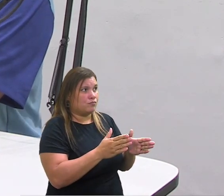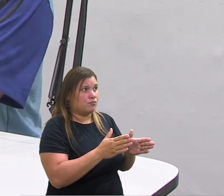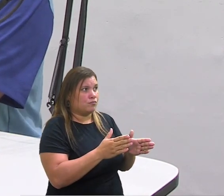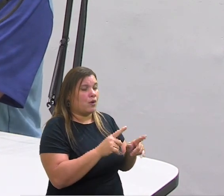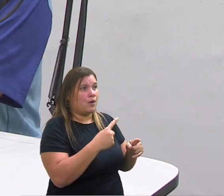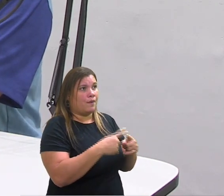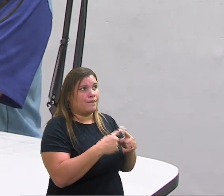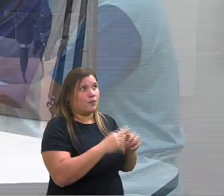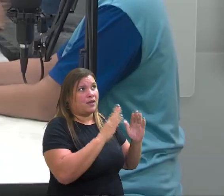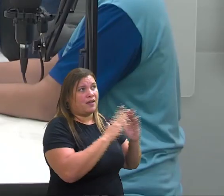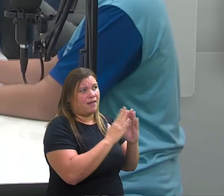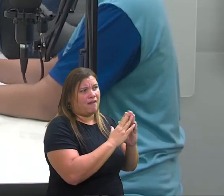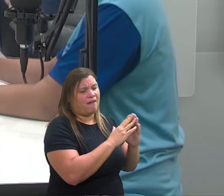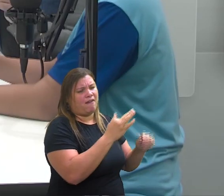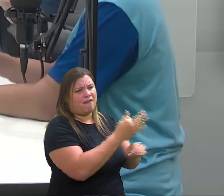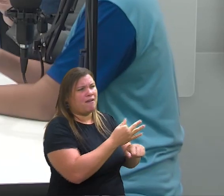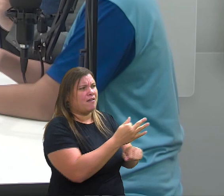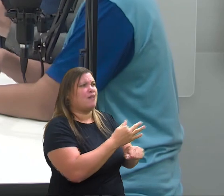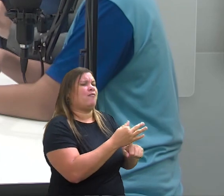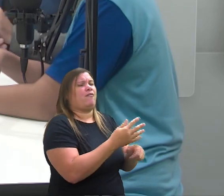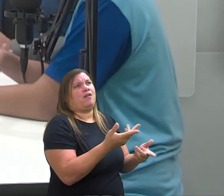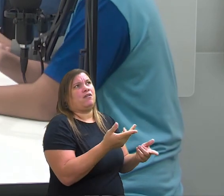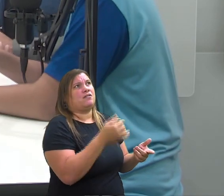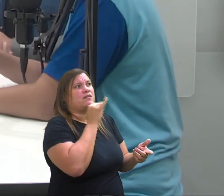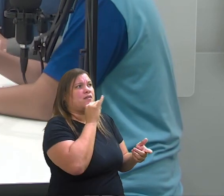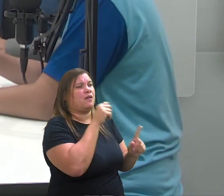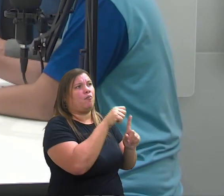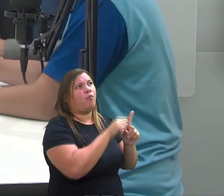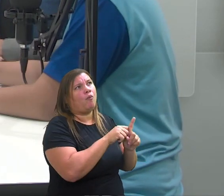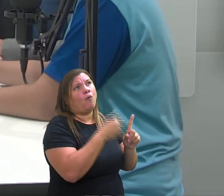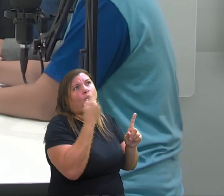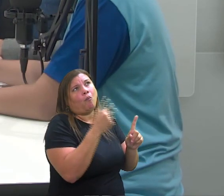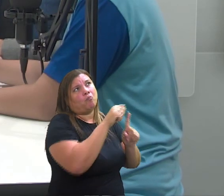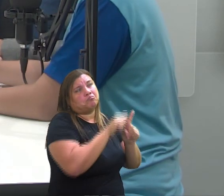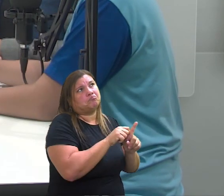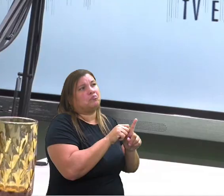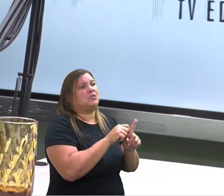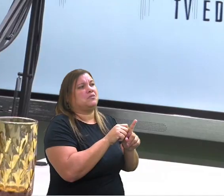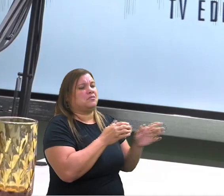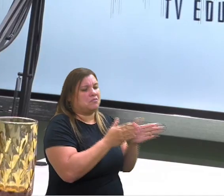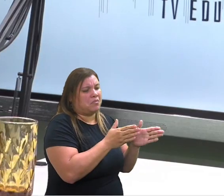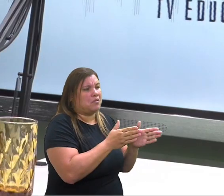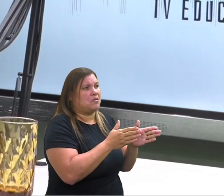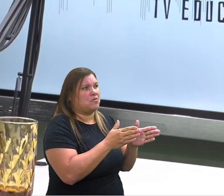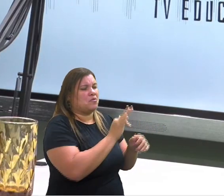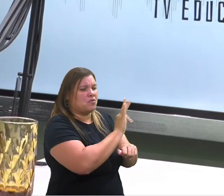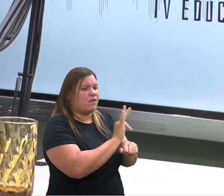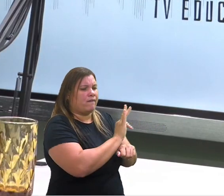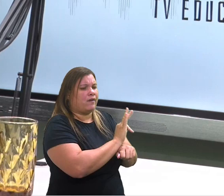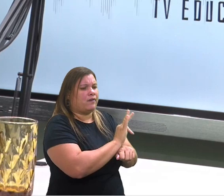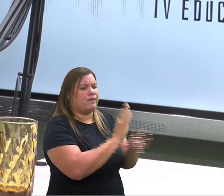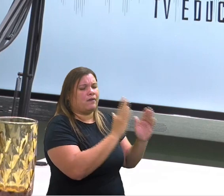Sim. casa. Que não Perfeito. precisou nem de Gente, eu não tinha pensado pandemia. nesse caso das férias aqui. Mas é verdade. Naquele momento Que que ela não- ficou sem regras, ela volta para a escola